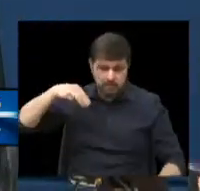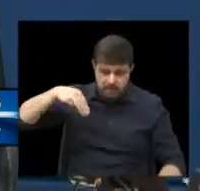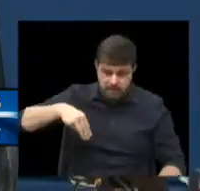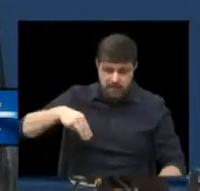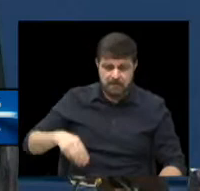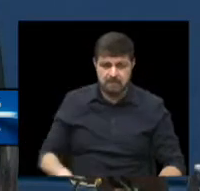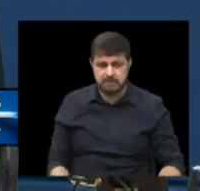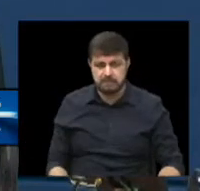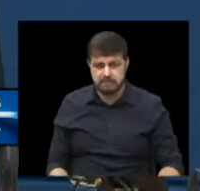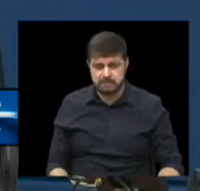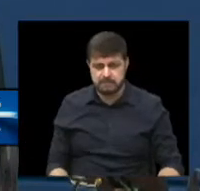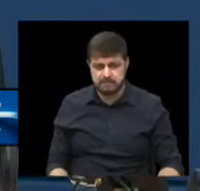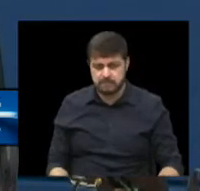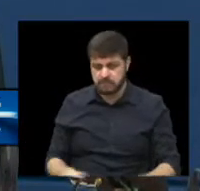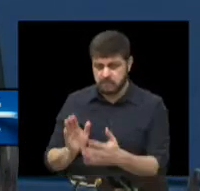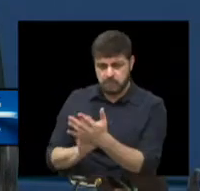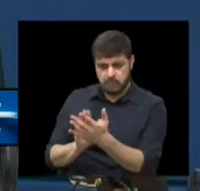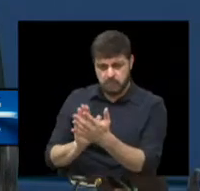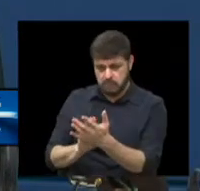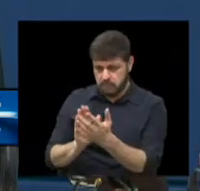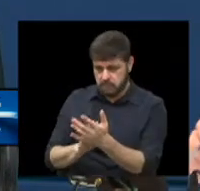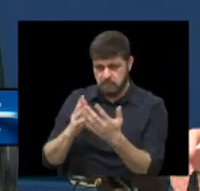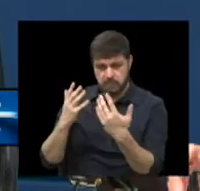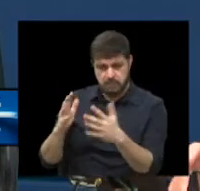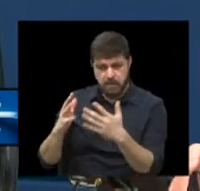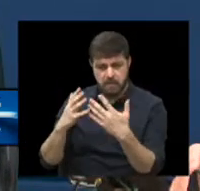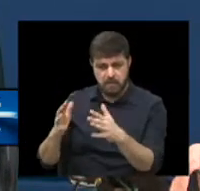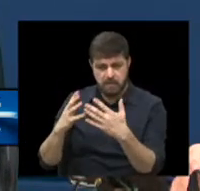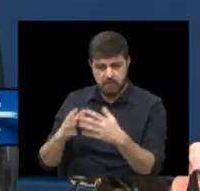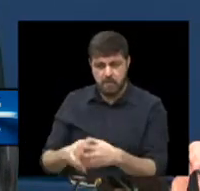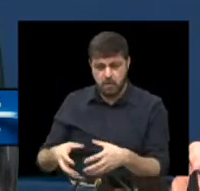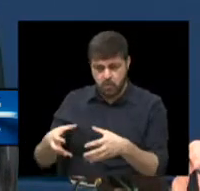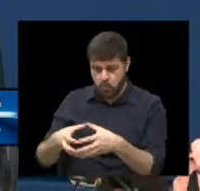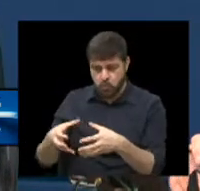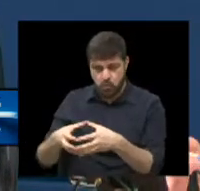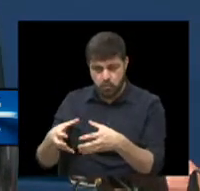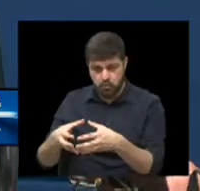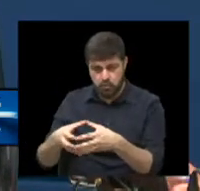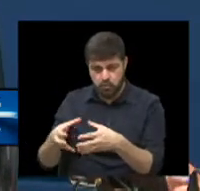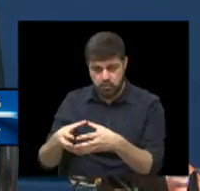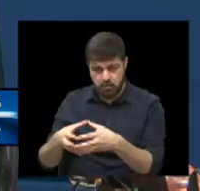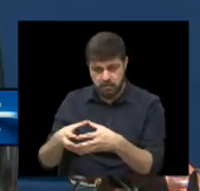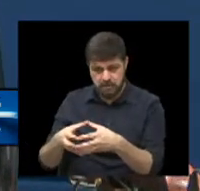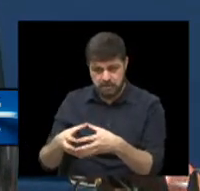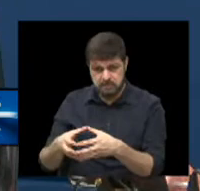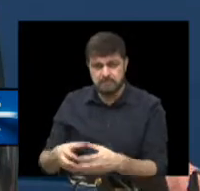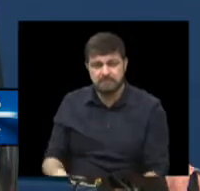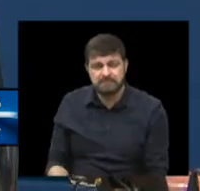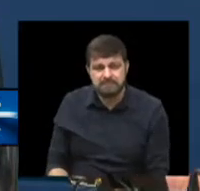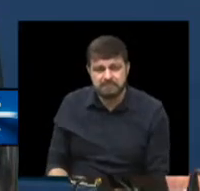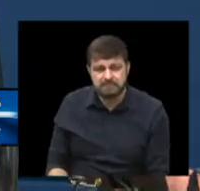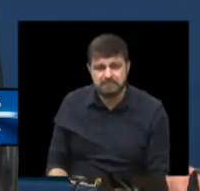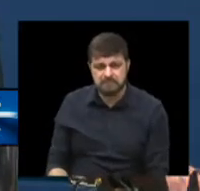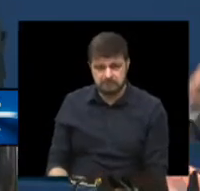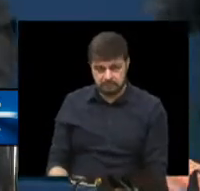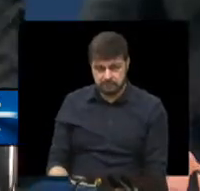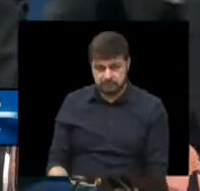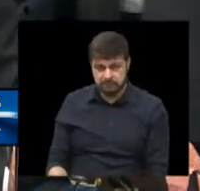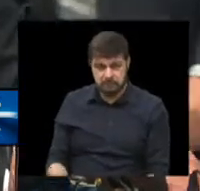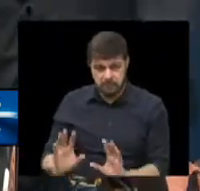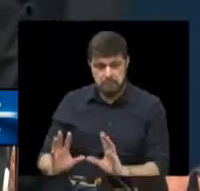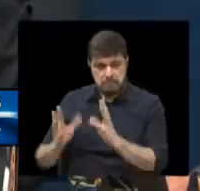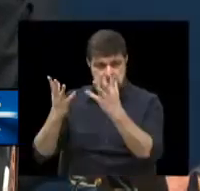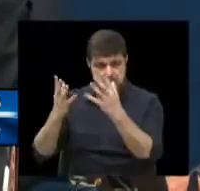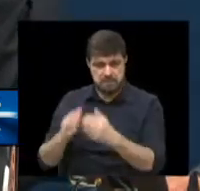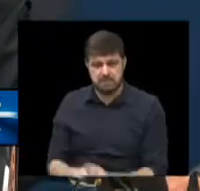Bernardelli, que aplaude o GOB, Gabinete Oriente, Grande Oriente do Brasil, pela